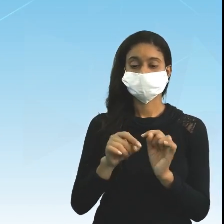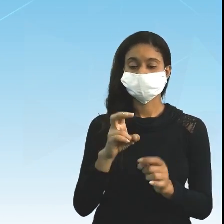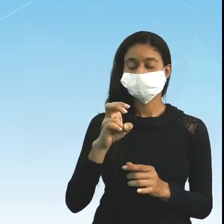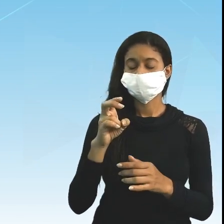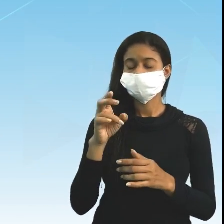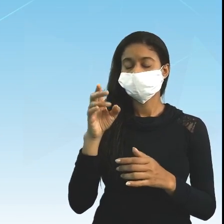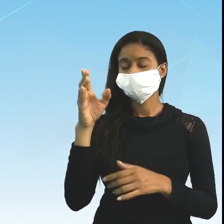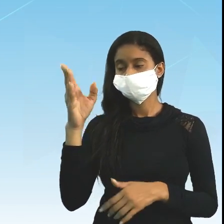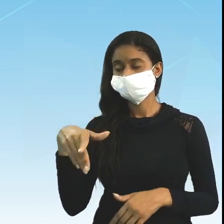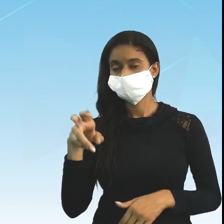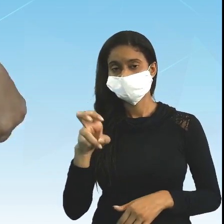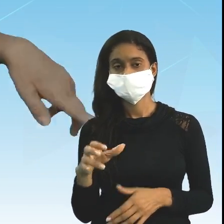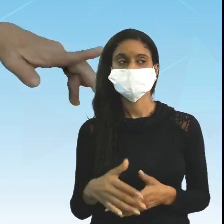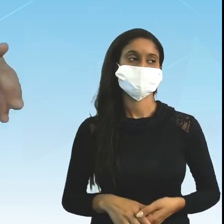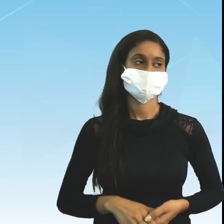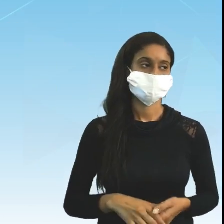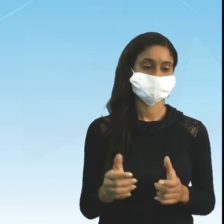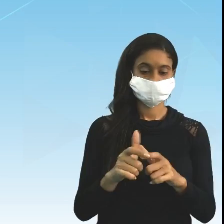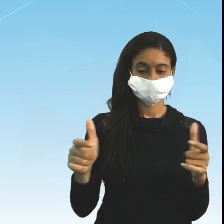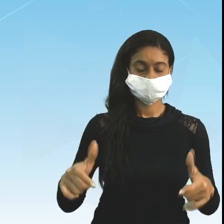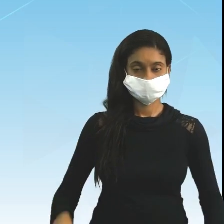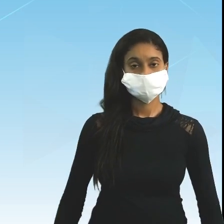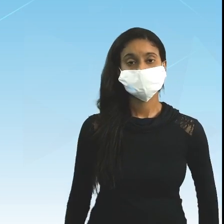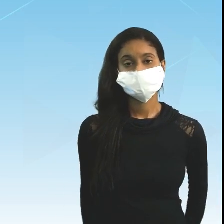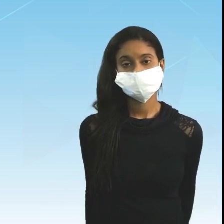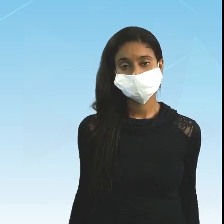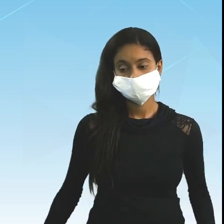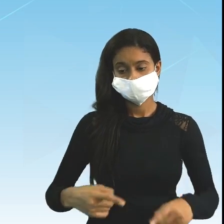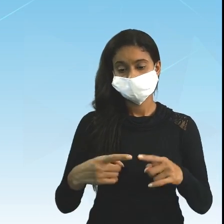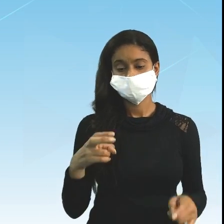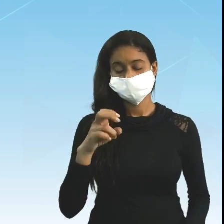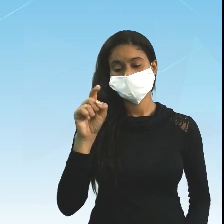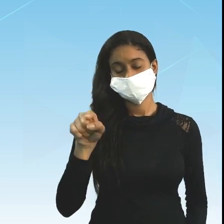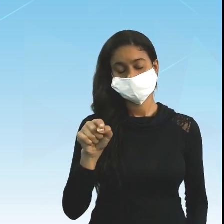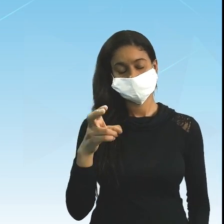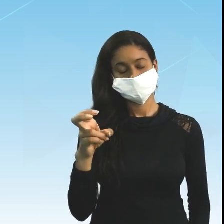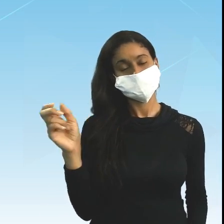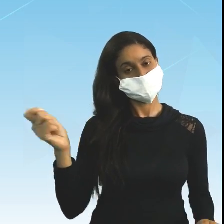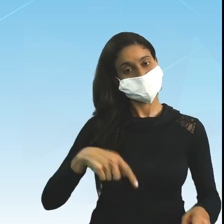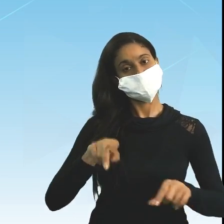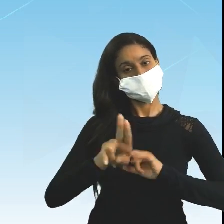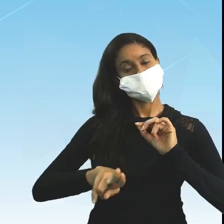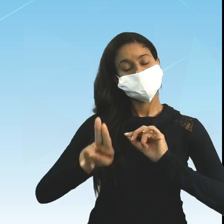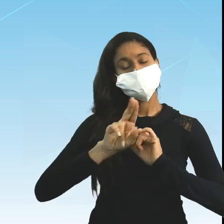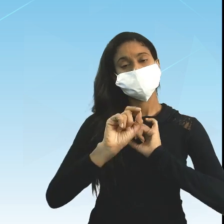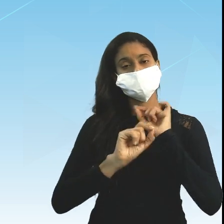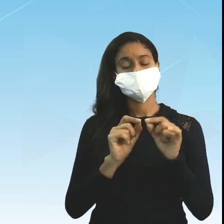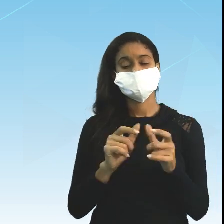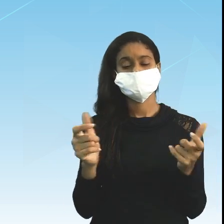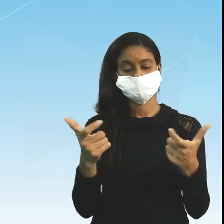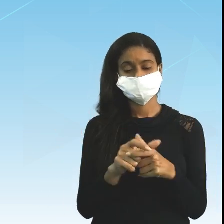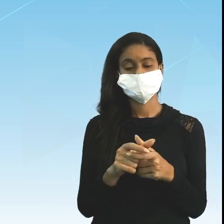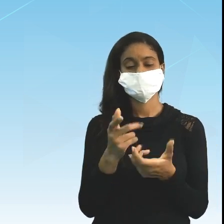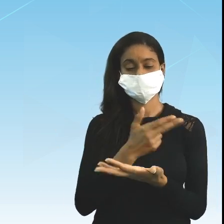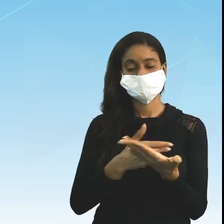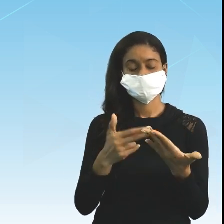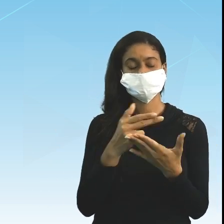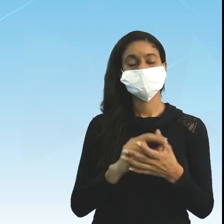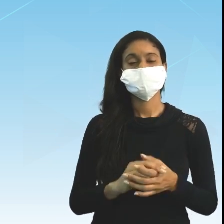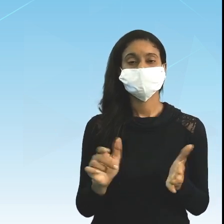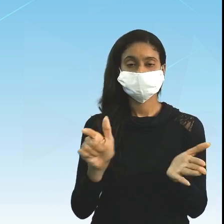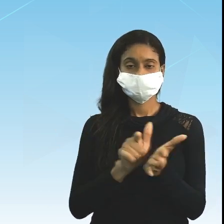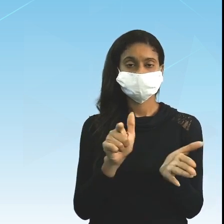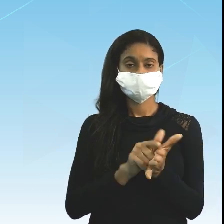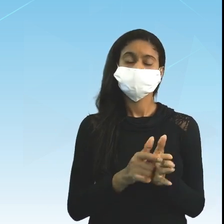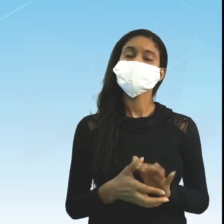por exemplo, tá grande a sala, né? Mas 5x5 eu posso colocar numa forma assim de pequeno desenho, numa folha